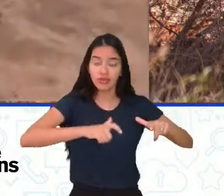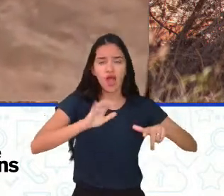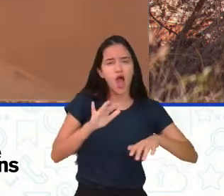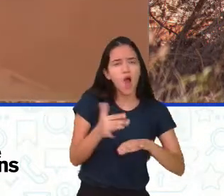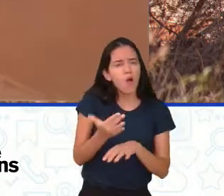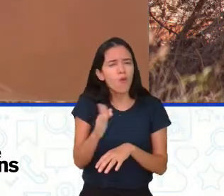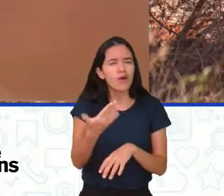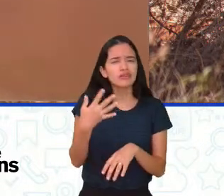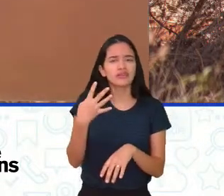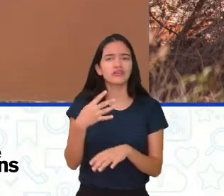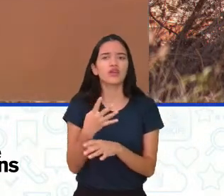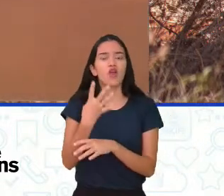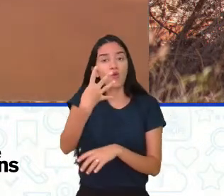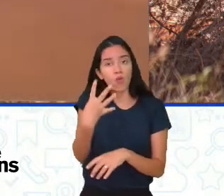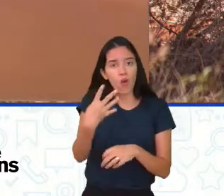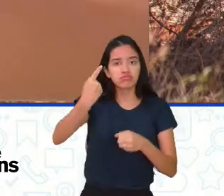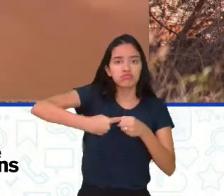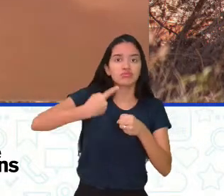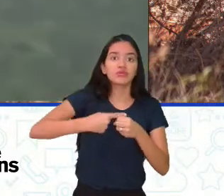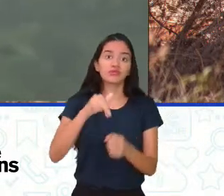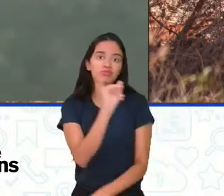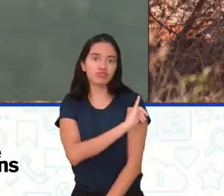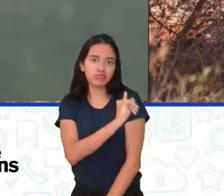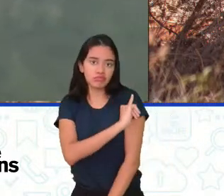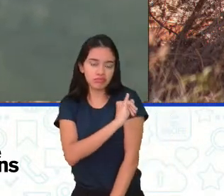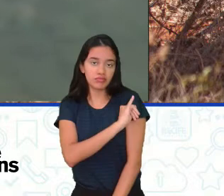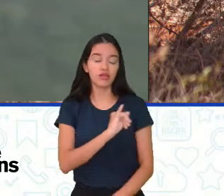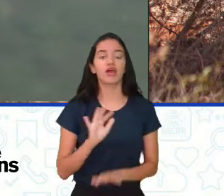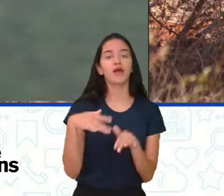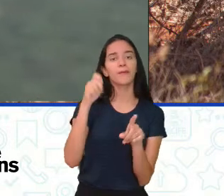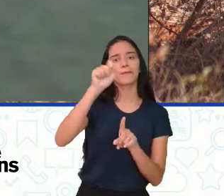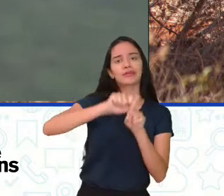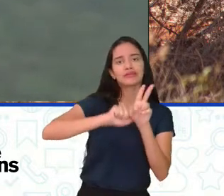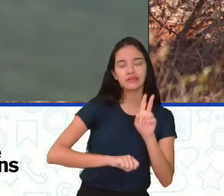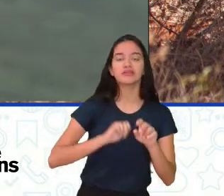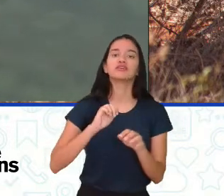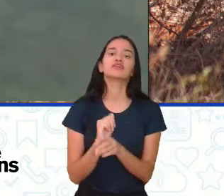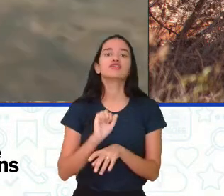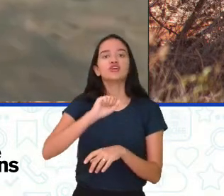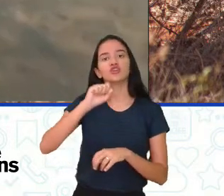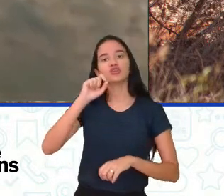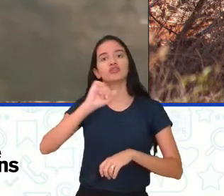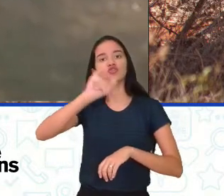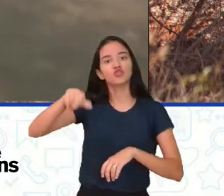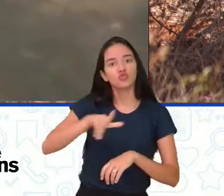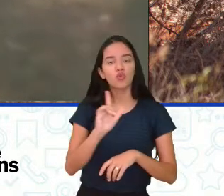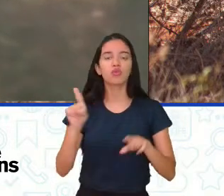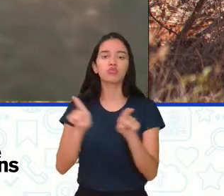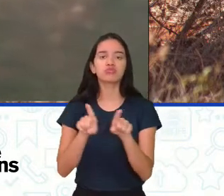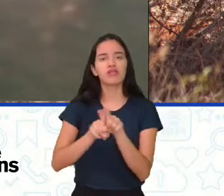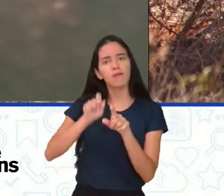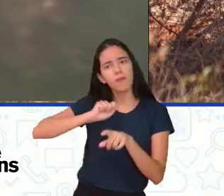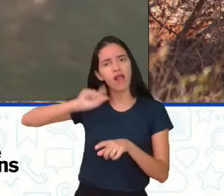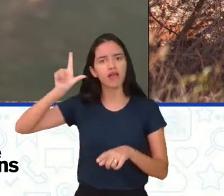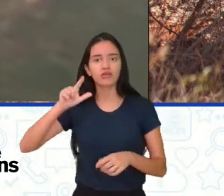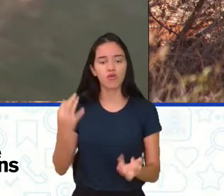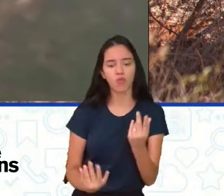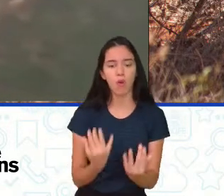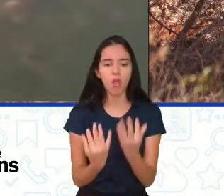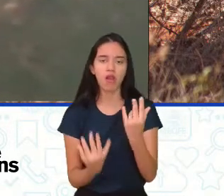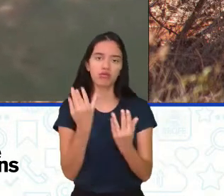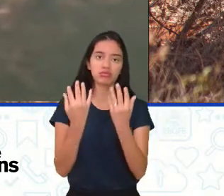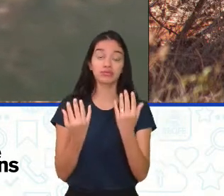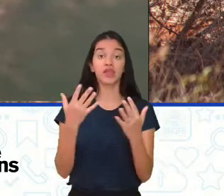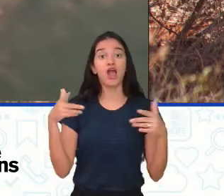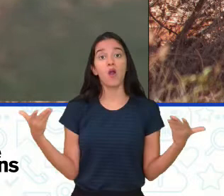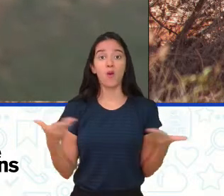quase 4 municípios do Rio de Janeiro. Os meses de julho e agosto são marcados com constantes queimadas no bioma, e